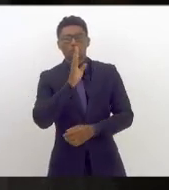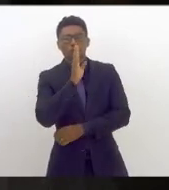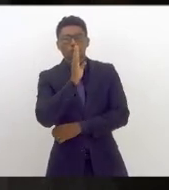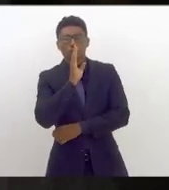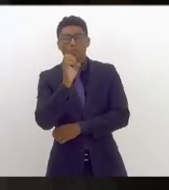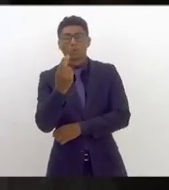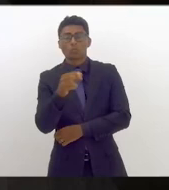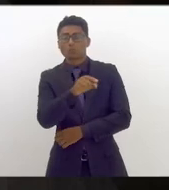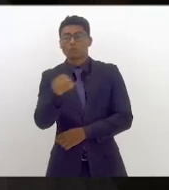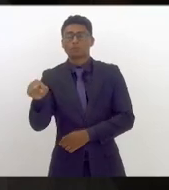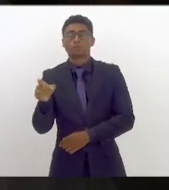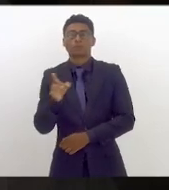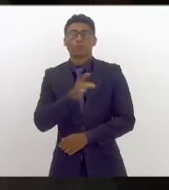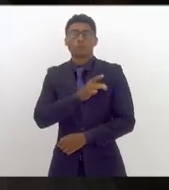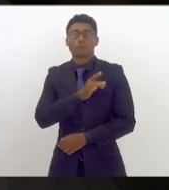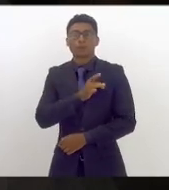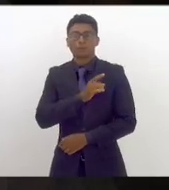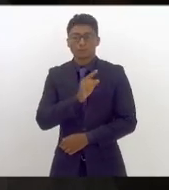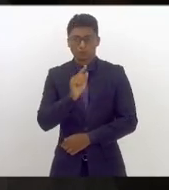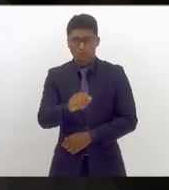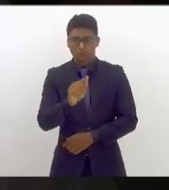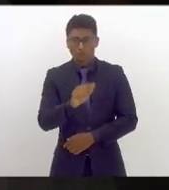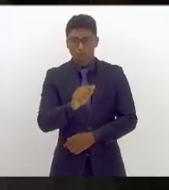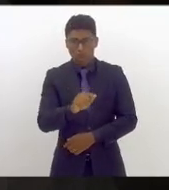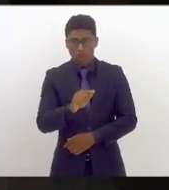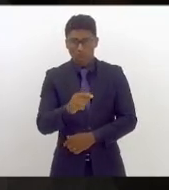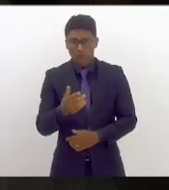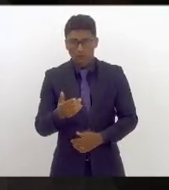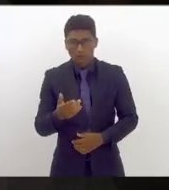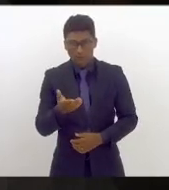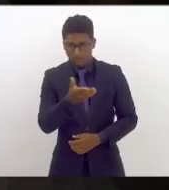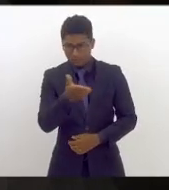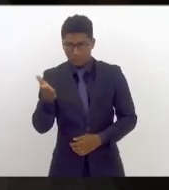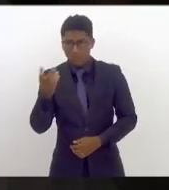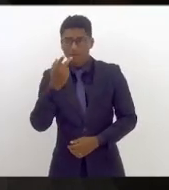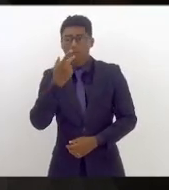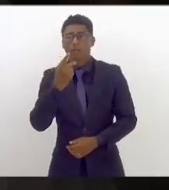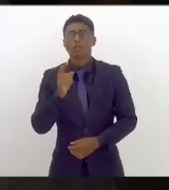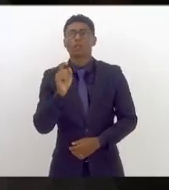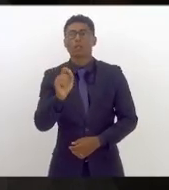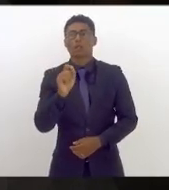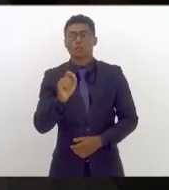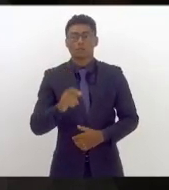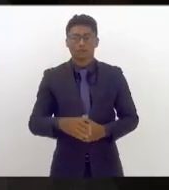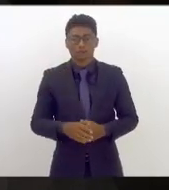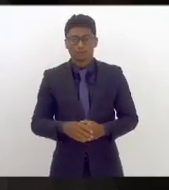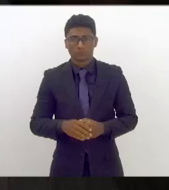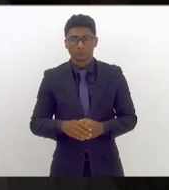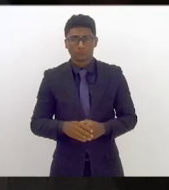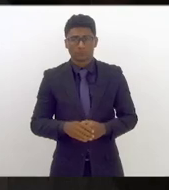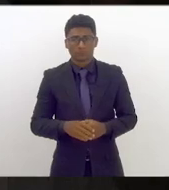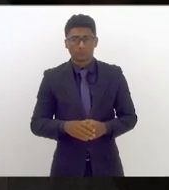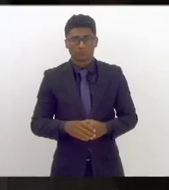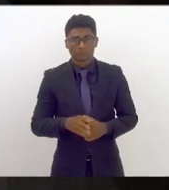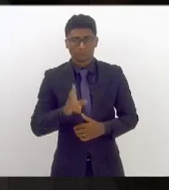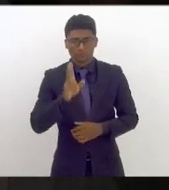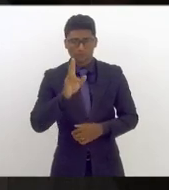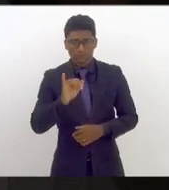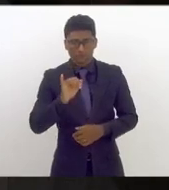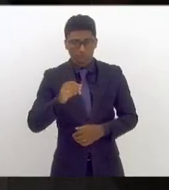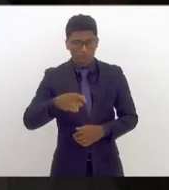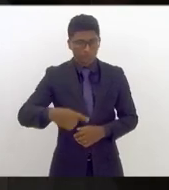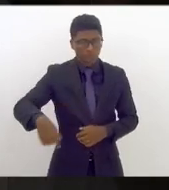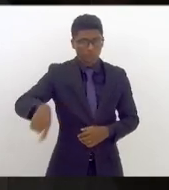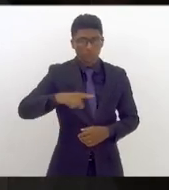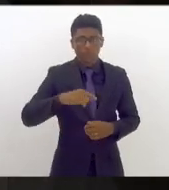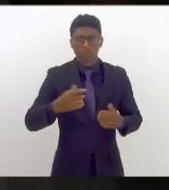de querer afirmar publicamente, como fazemos, que se queremos estado de